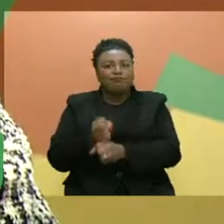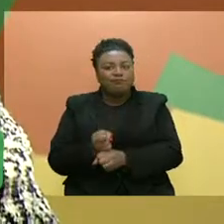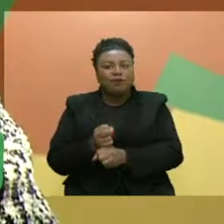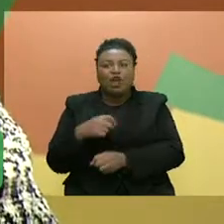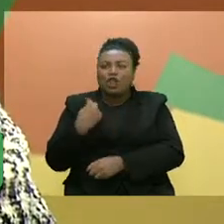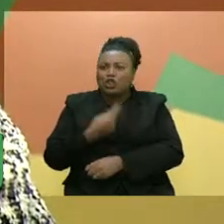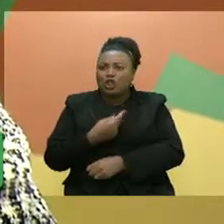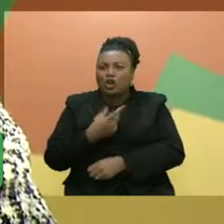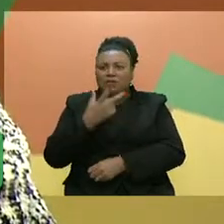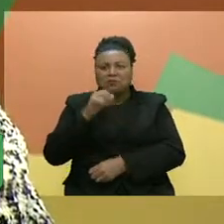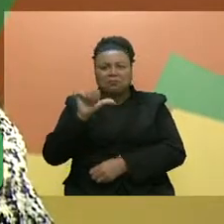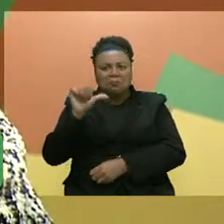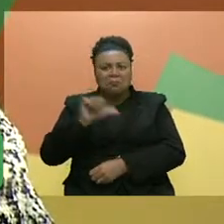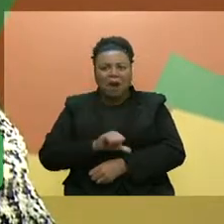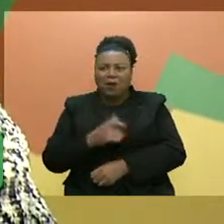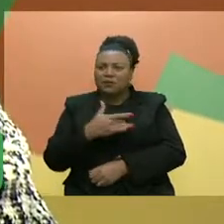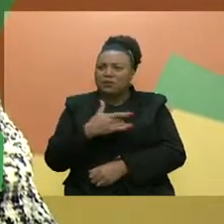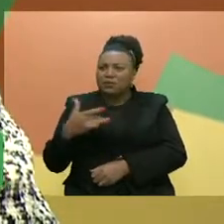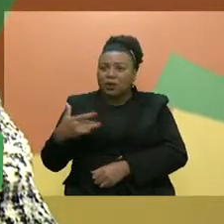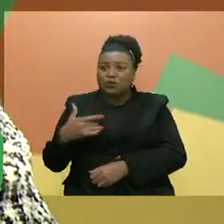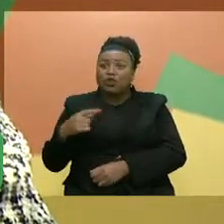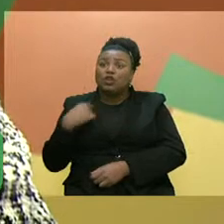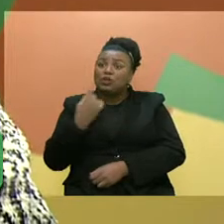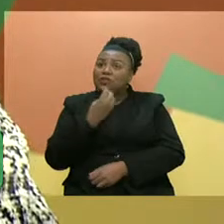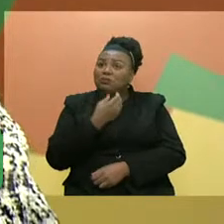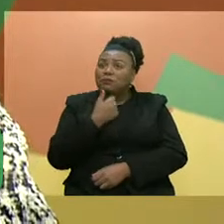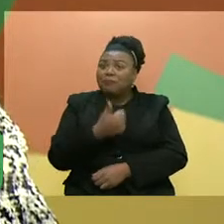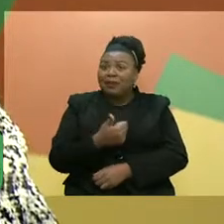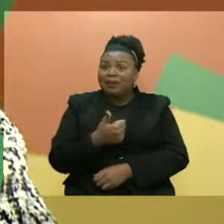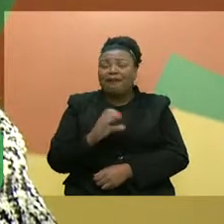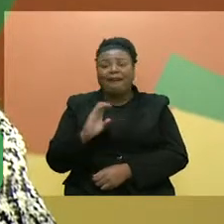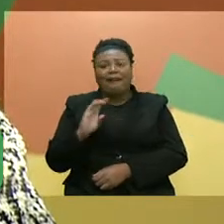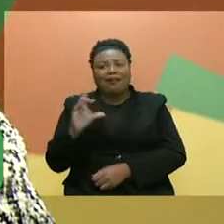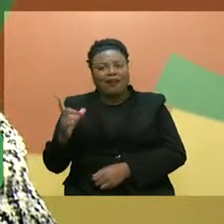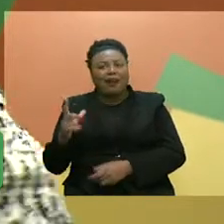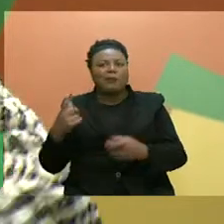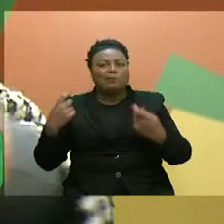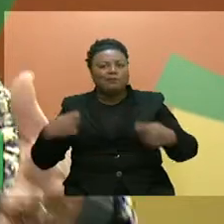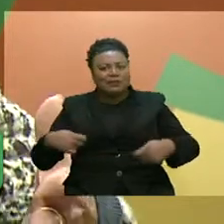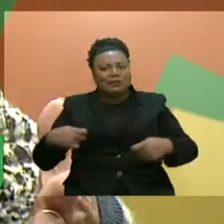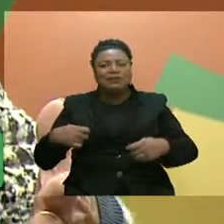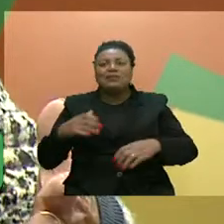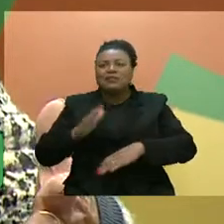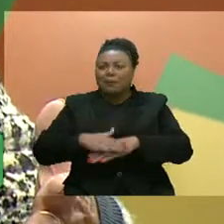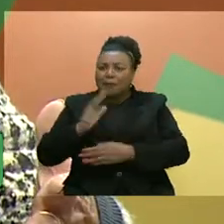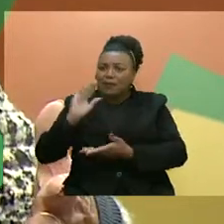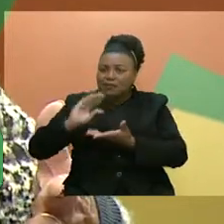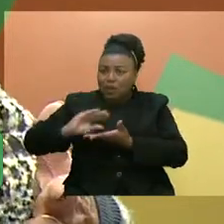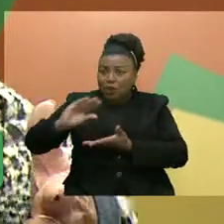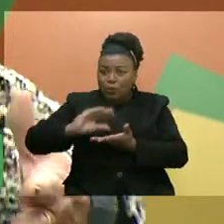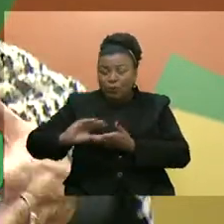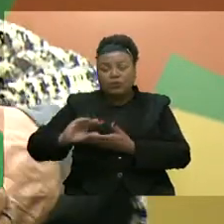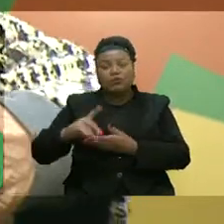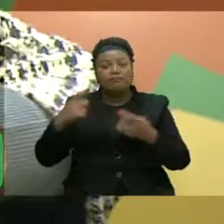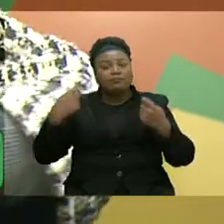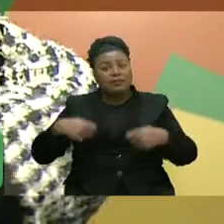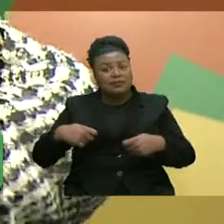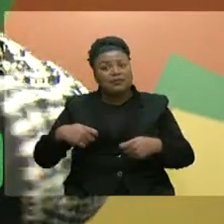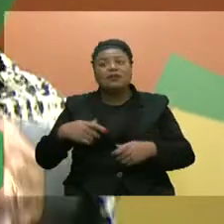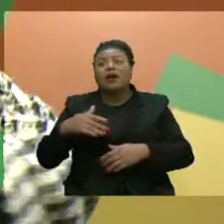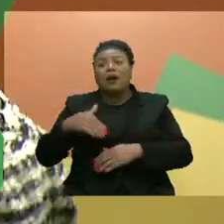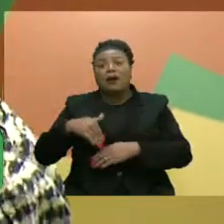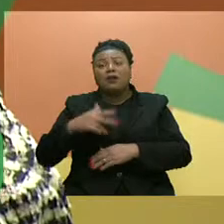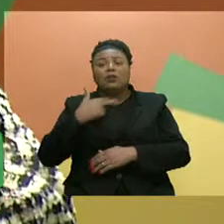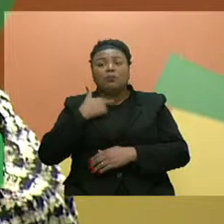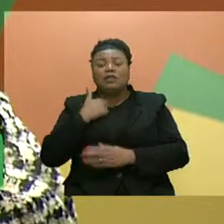não estamos mal na nossa saúde, estamos bem. Claro que vai precisar, talvez, de mais recursos. Nós não devemos